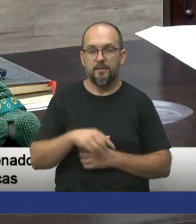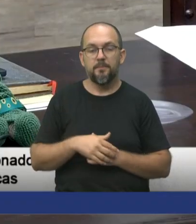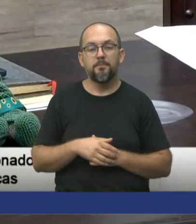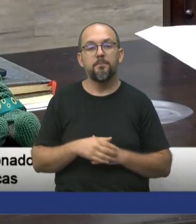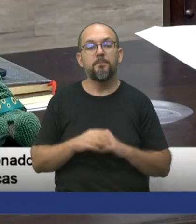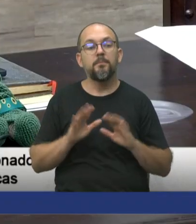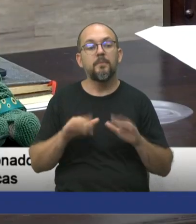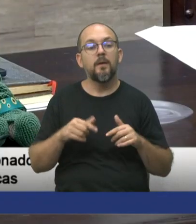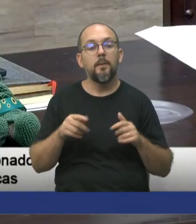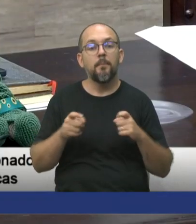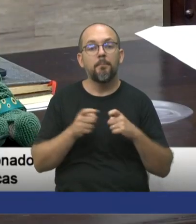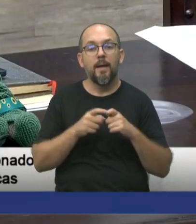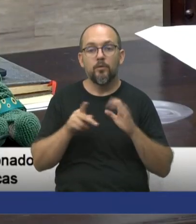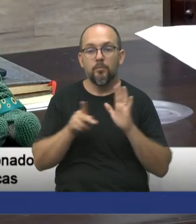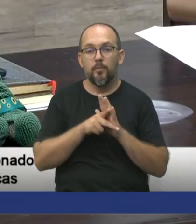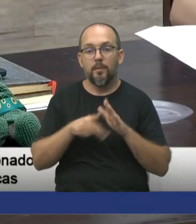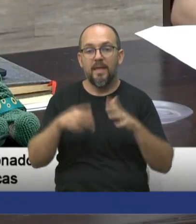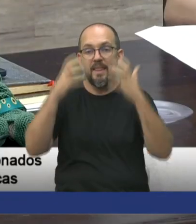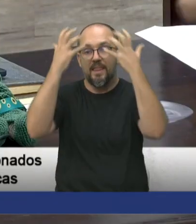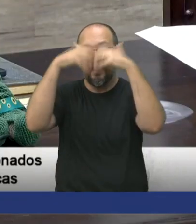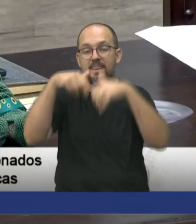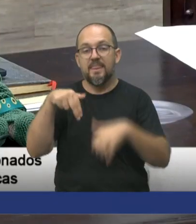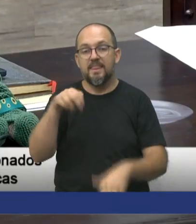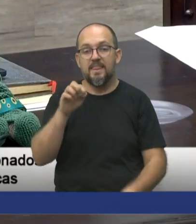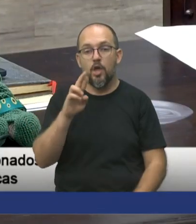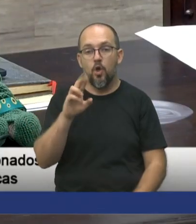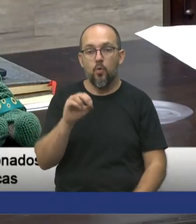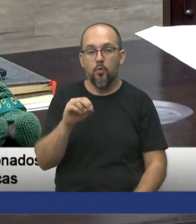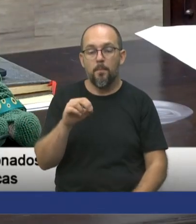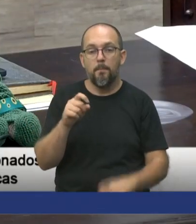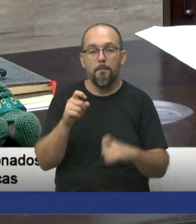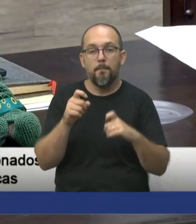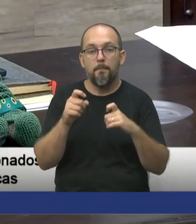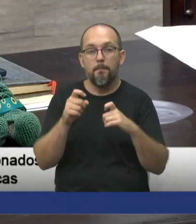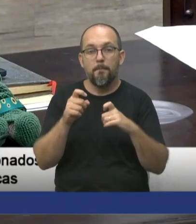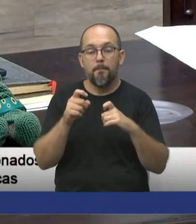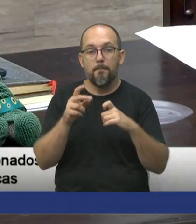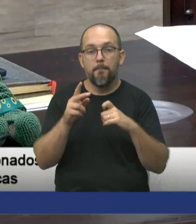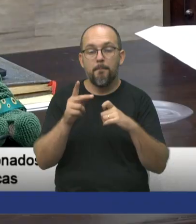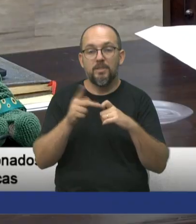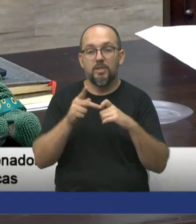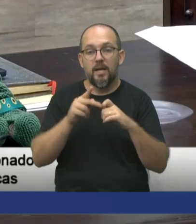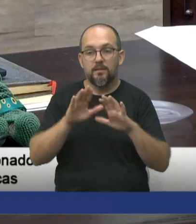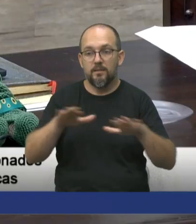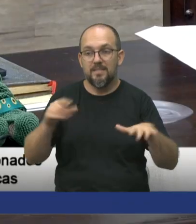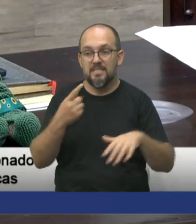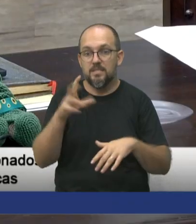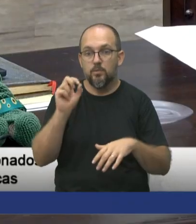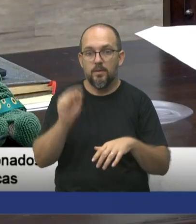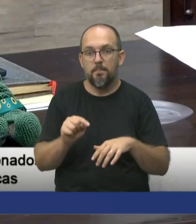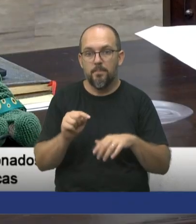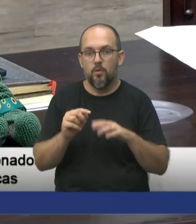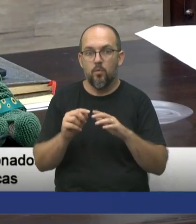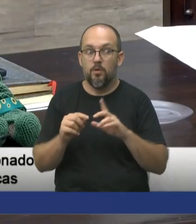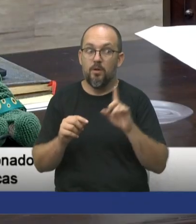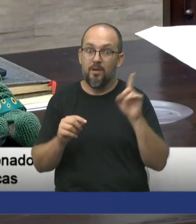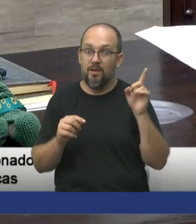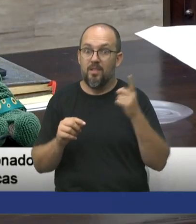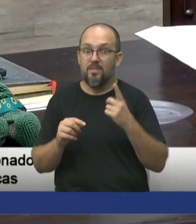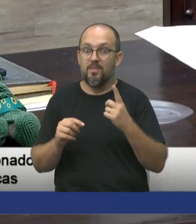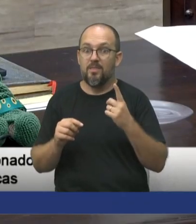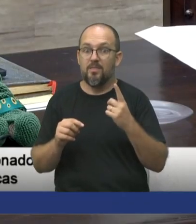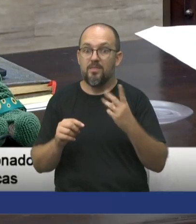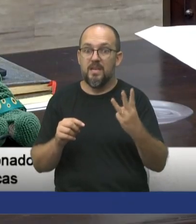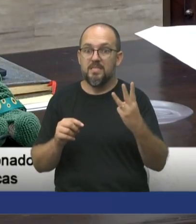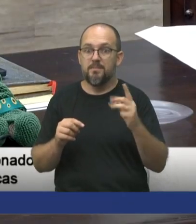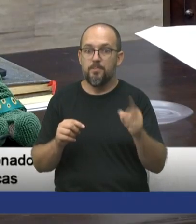nosso neuropediatra que dê conta de uma cidade de 150 mil habitantes? Lá eu tenho uma médica pediatra, mas eu tenho 13 mil habitantes,